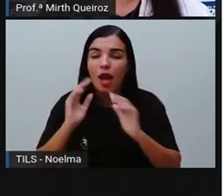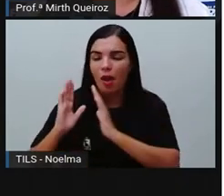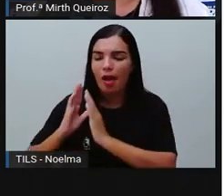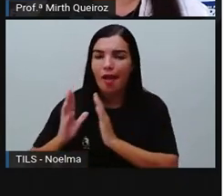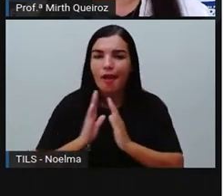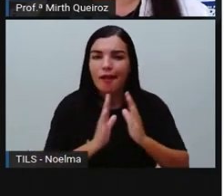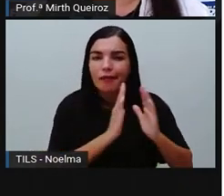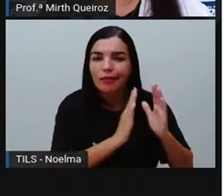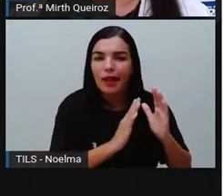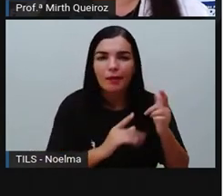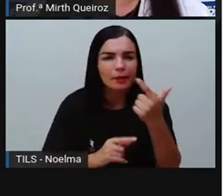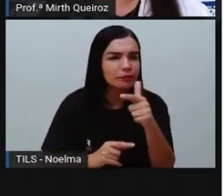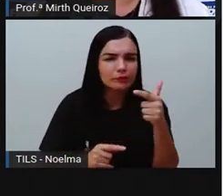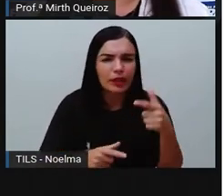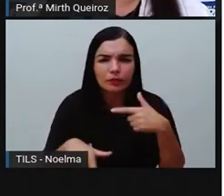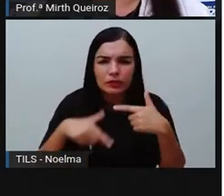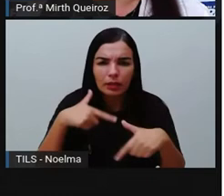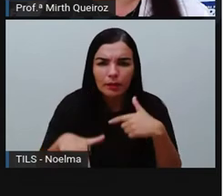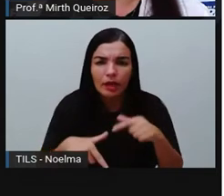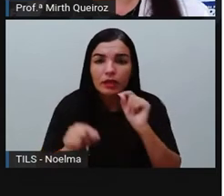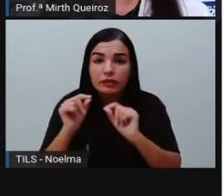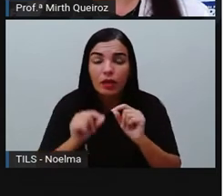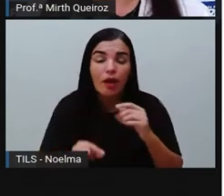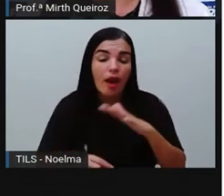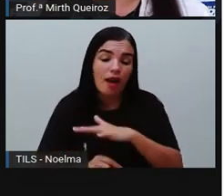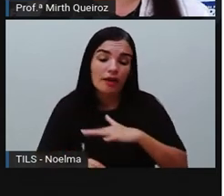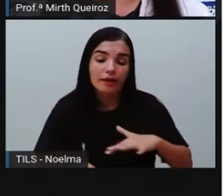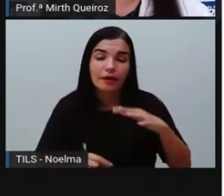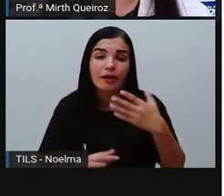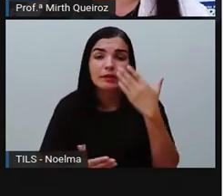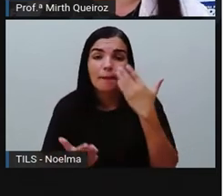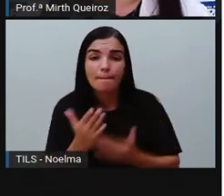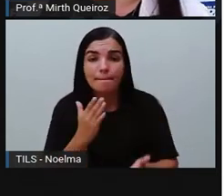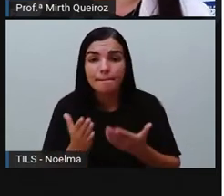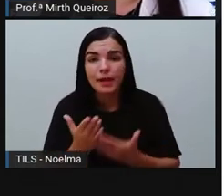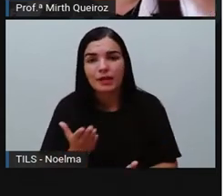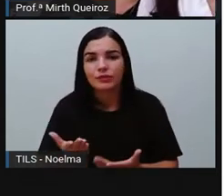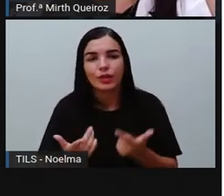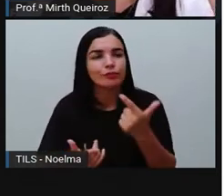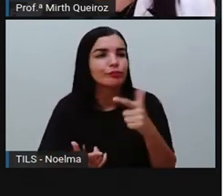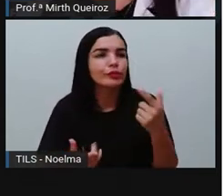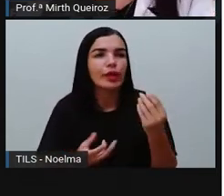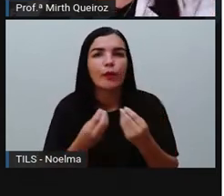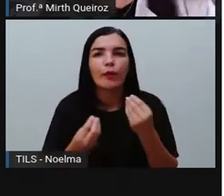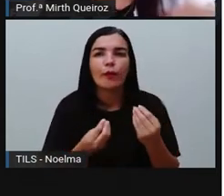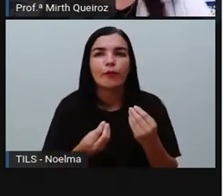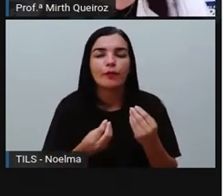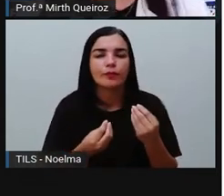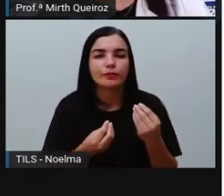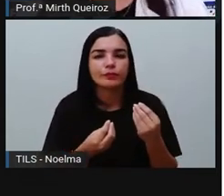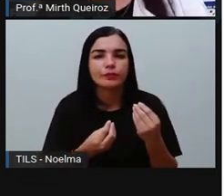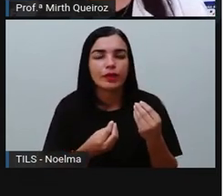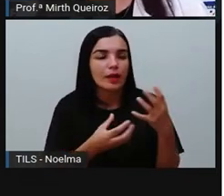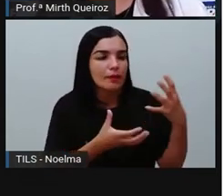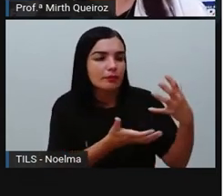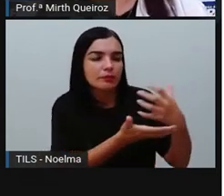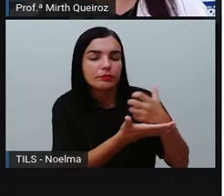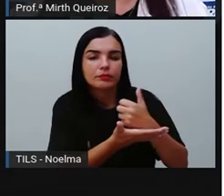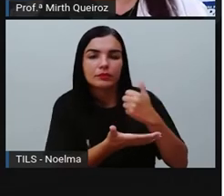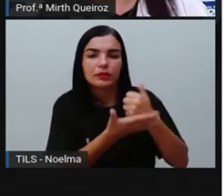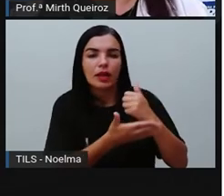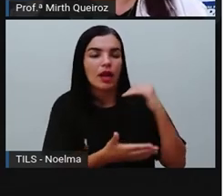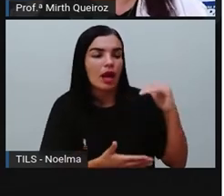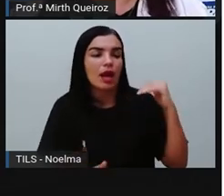não seja trabalhada, a criança perde e, infelizmente, não recupera na idade adulta. Vocês não veem